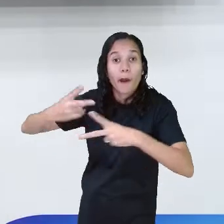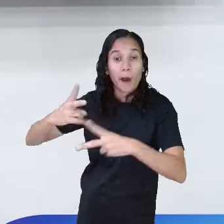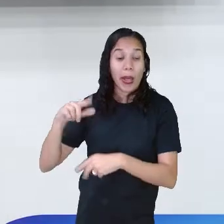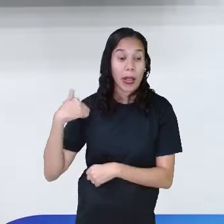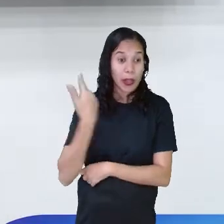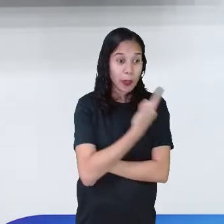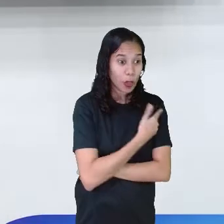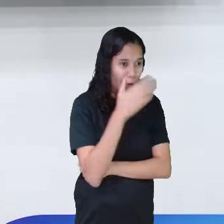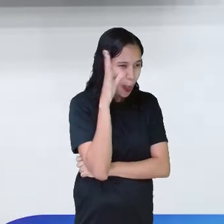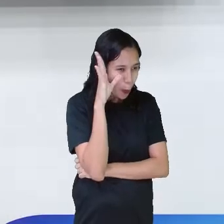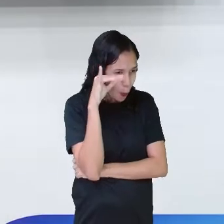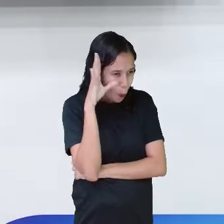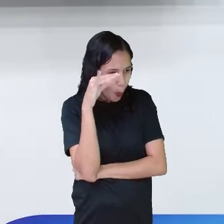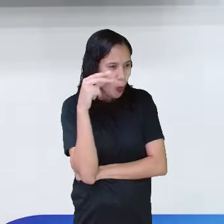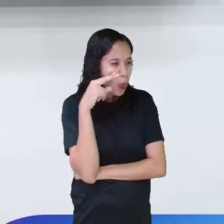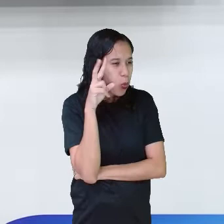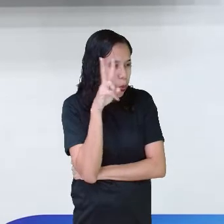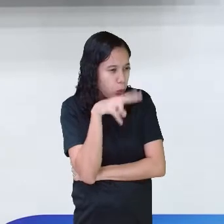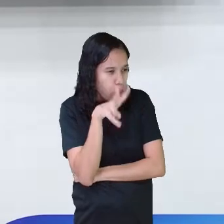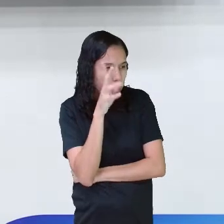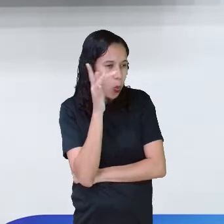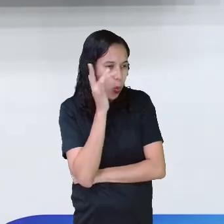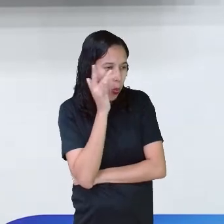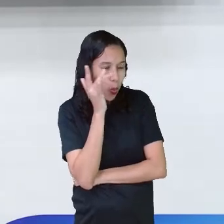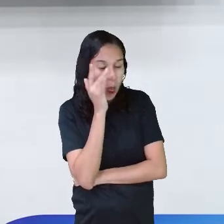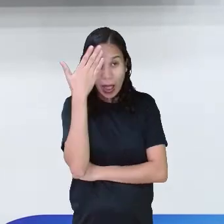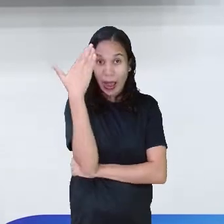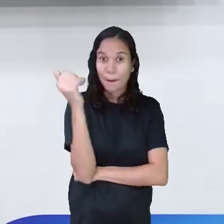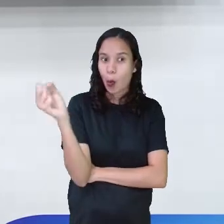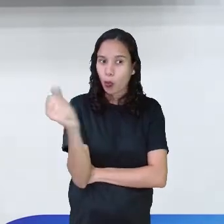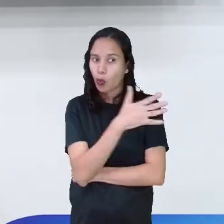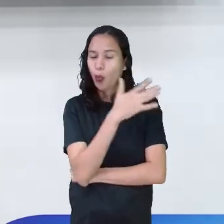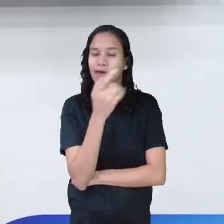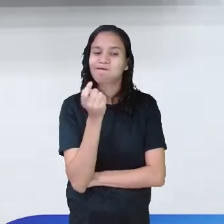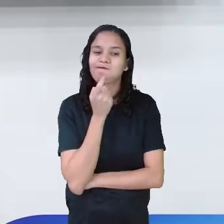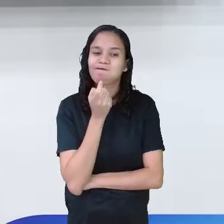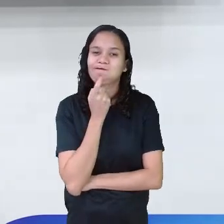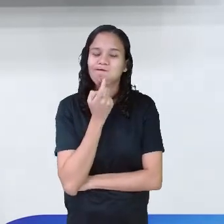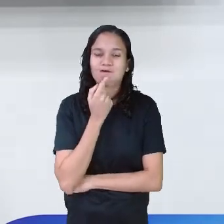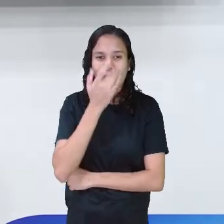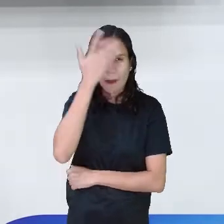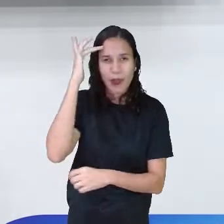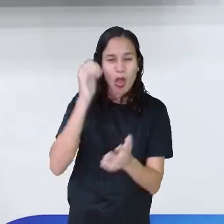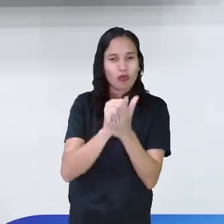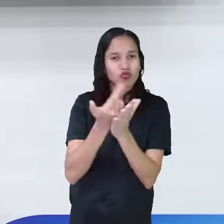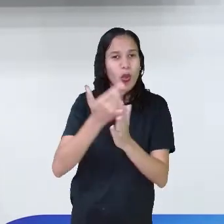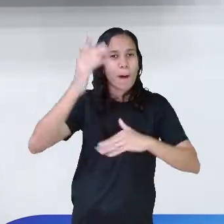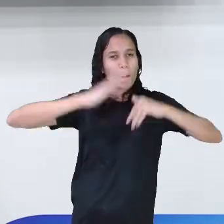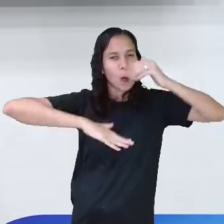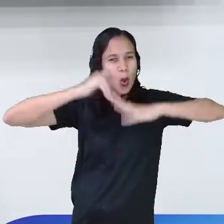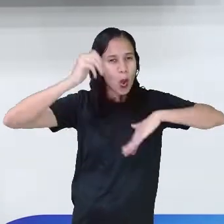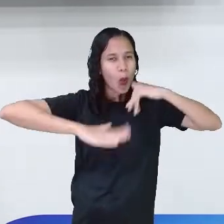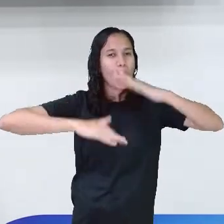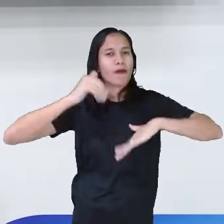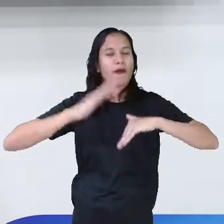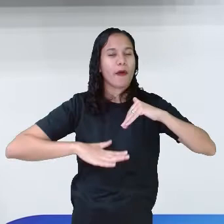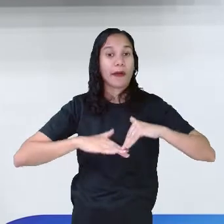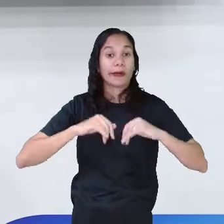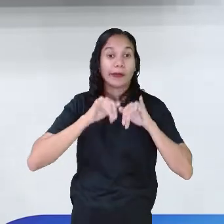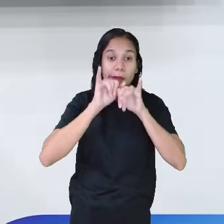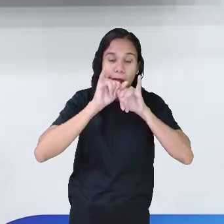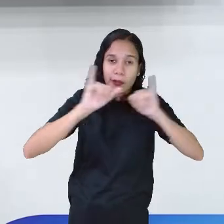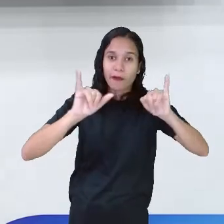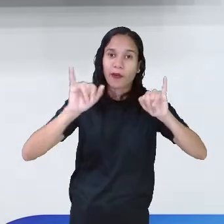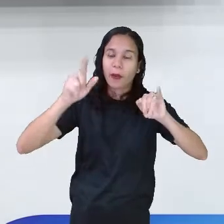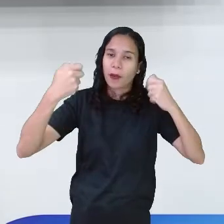um pouco curiosos, né? Sempre gostamos de saber das novidades. Então, o jornalista está ali informando para a gente e a linguagem precisa